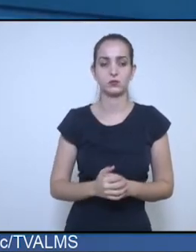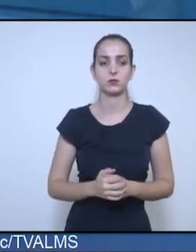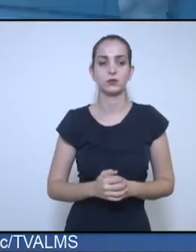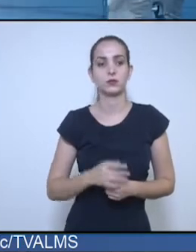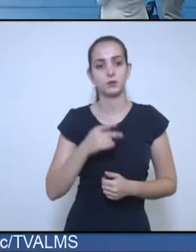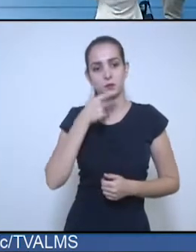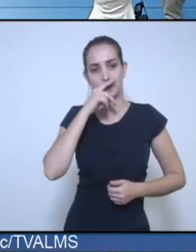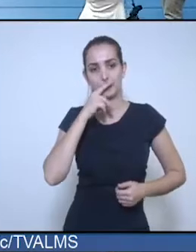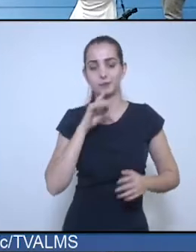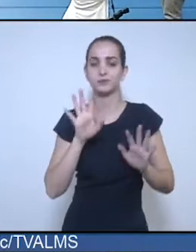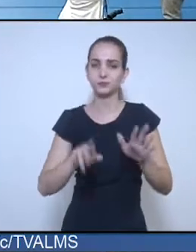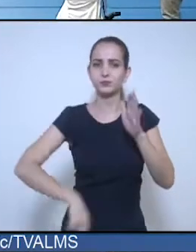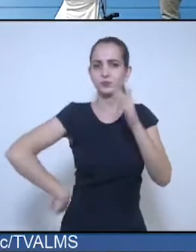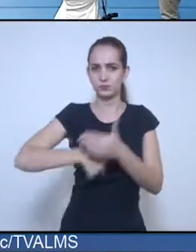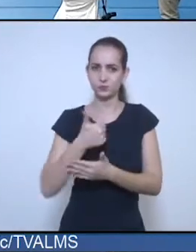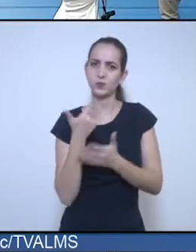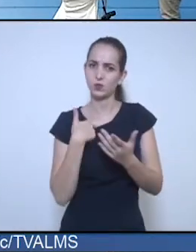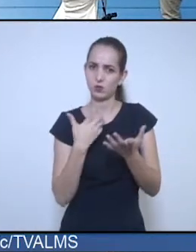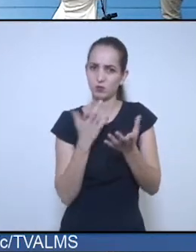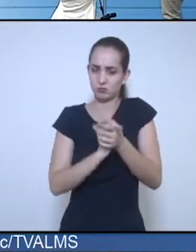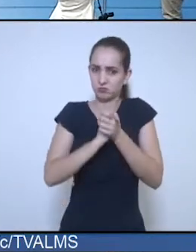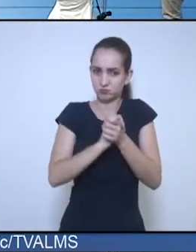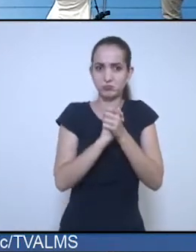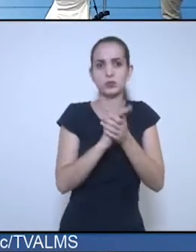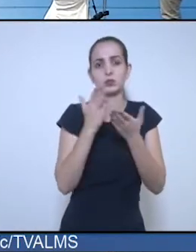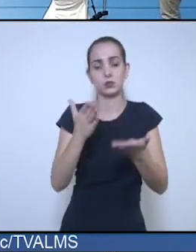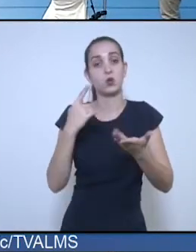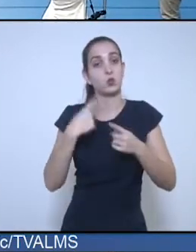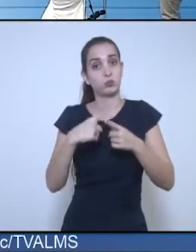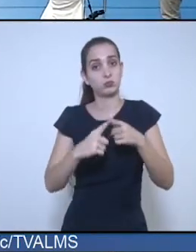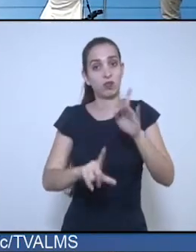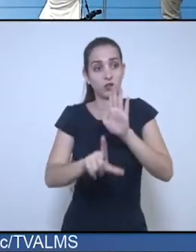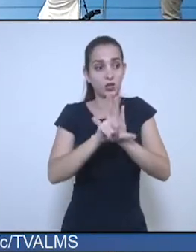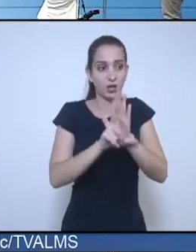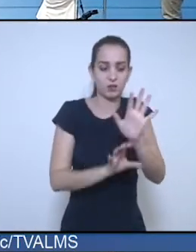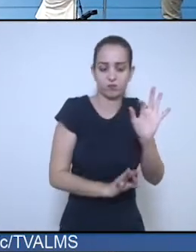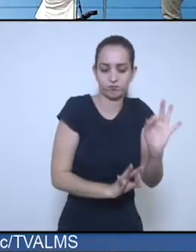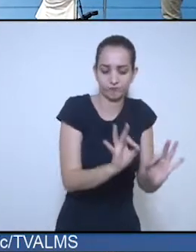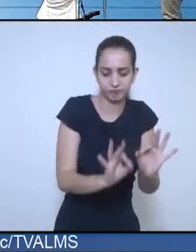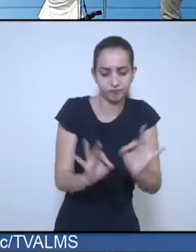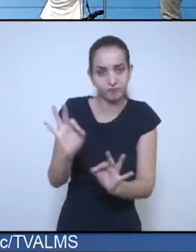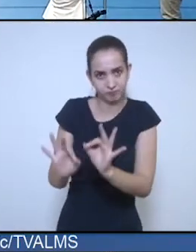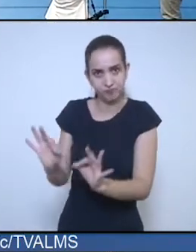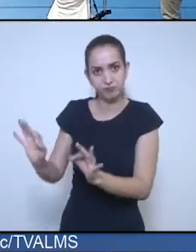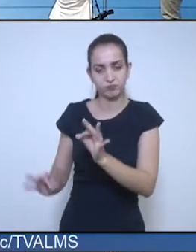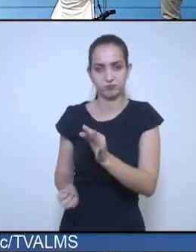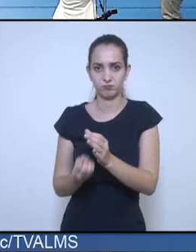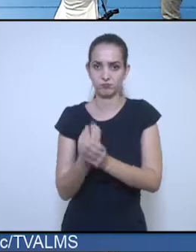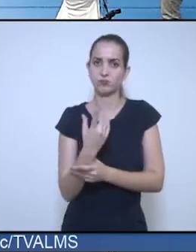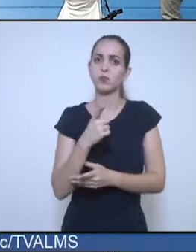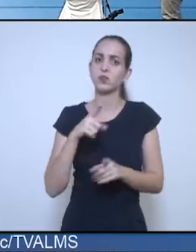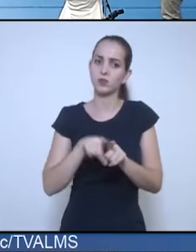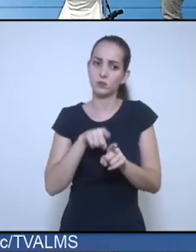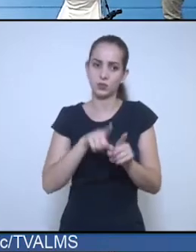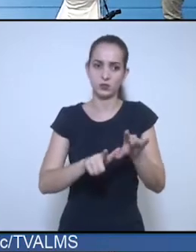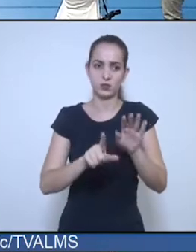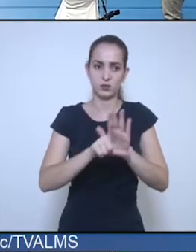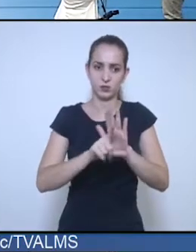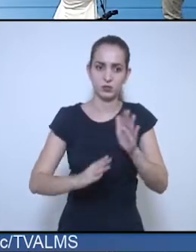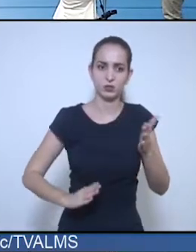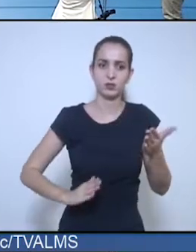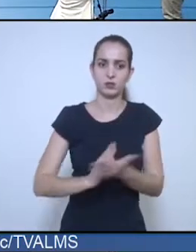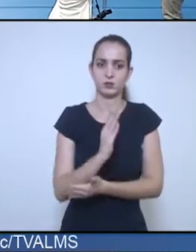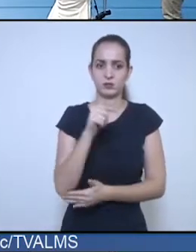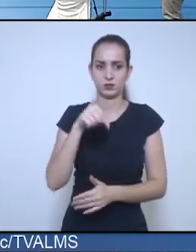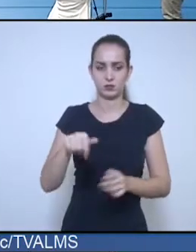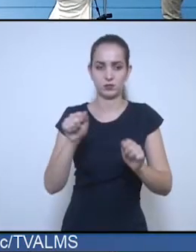Silvio. Bom, primeiro, parabenizá-lo pela elaboração das leis, pela aprovação